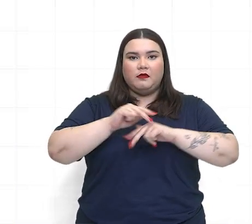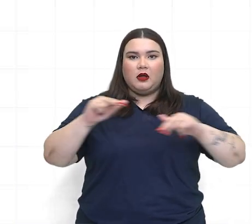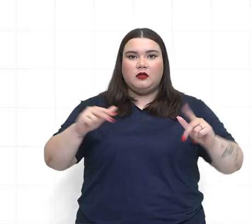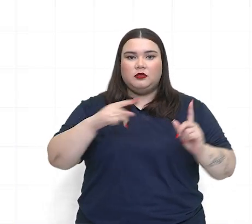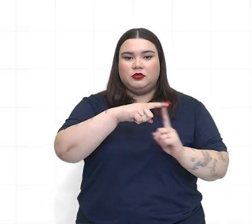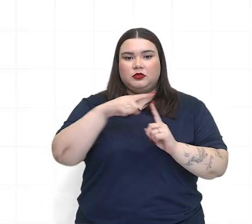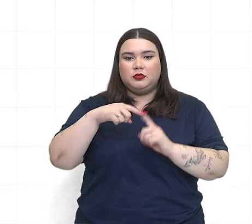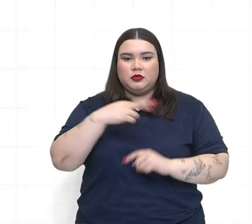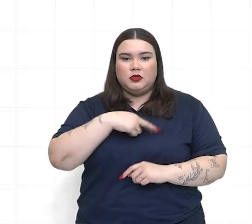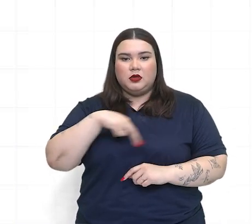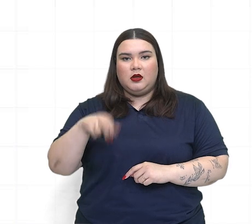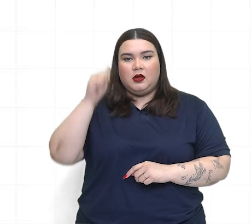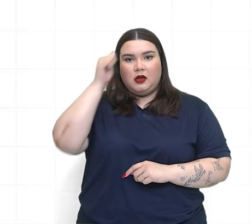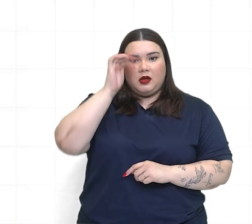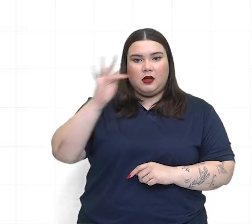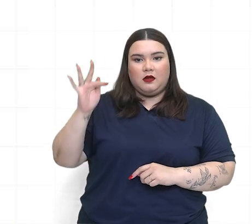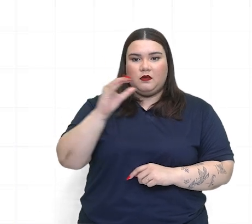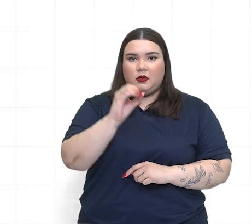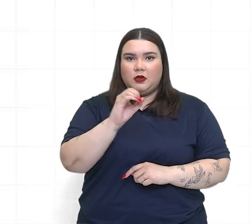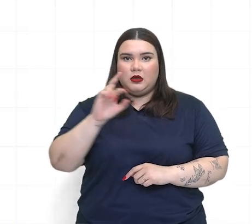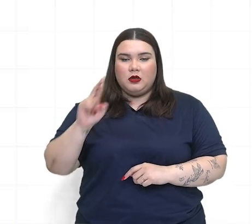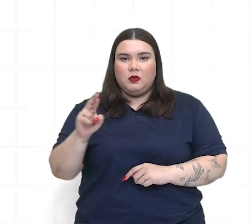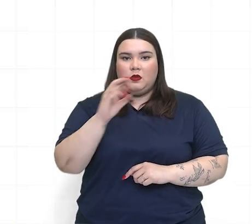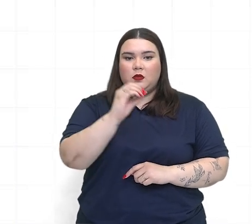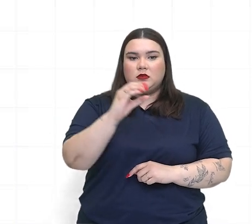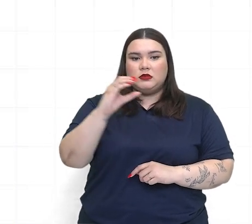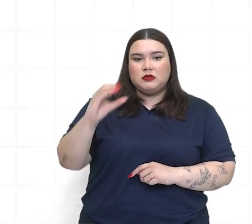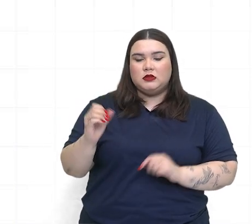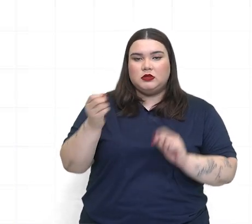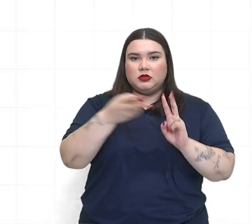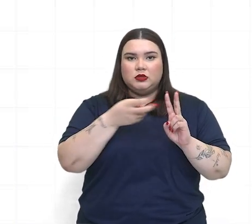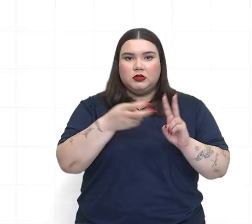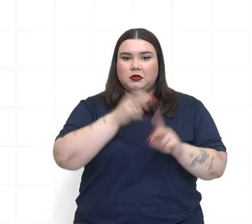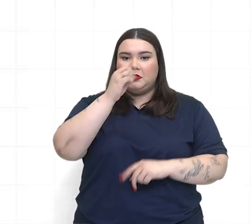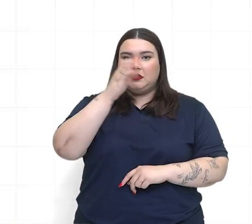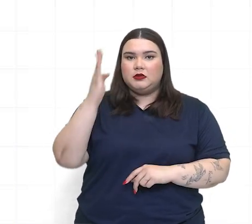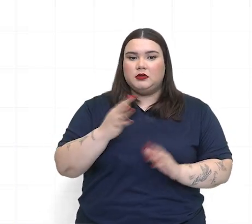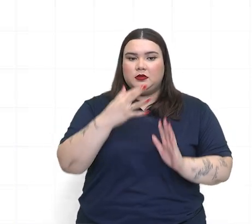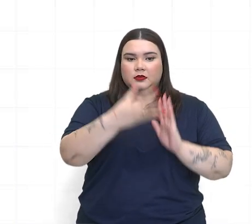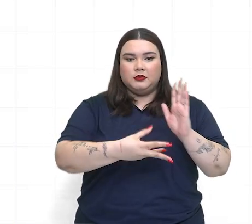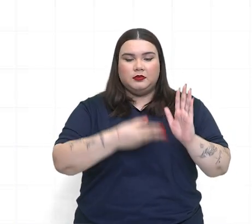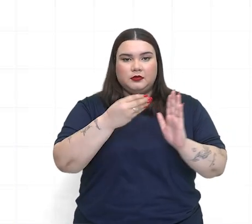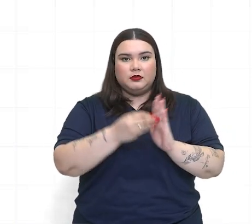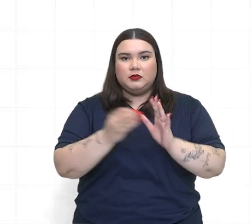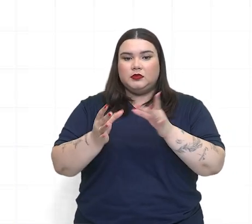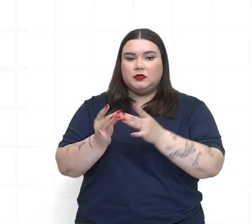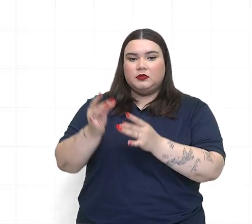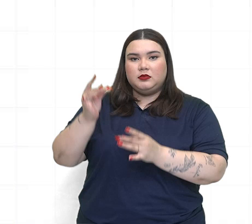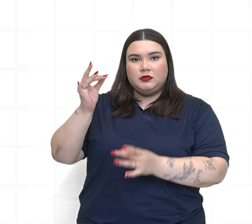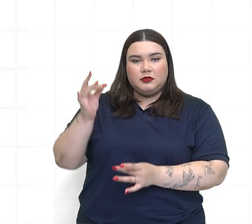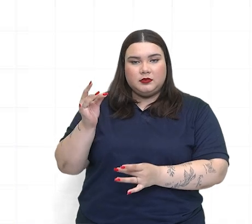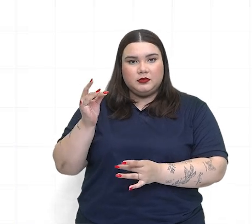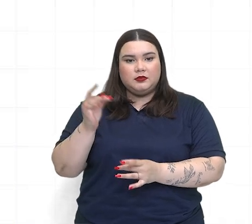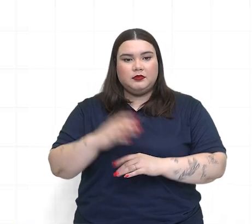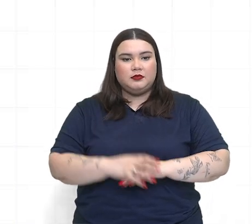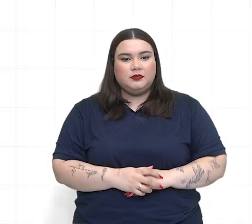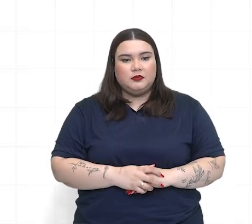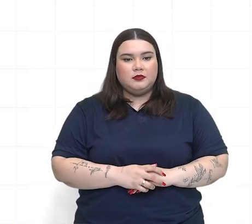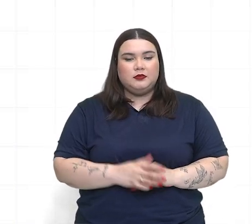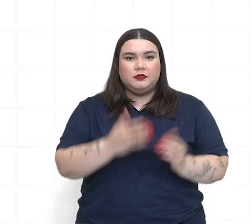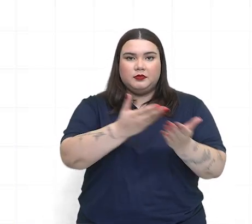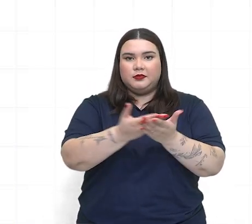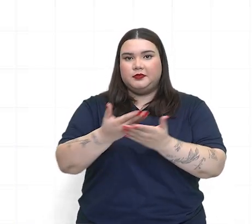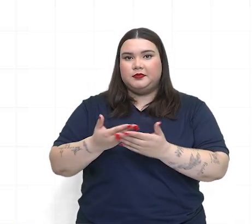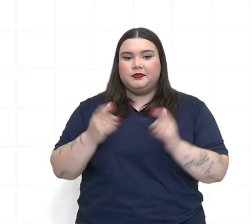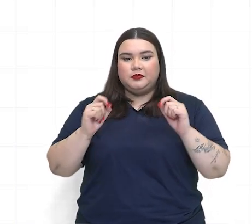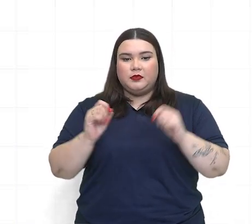e amazônicas. E no detalhamento desse conhecimento, nós vamos ver o amor, a justiça, a liberdade, a verdade,